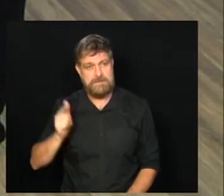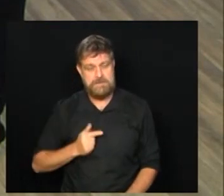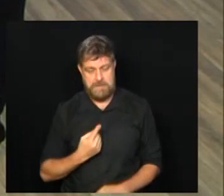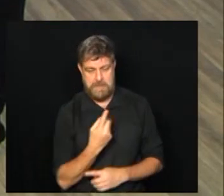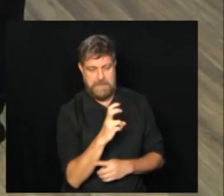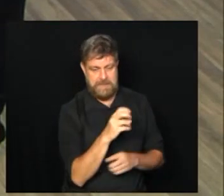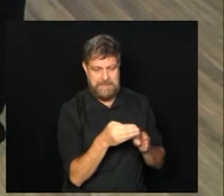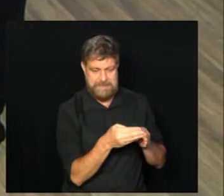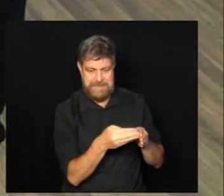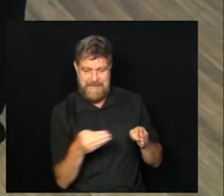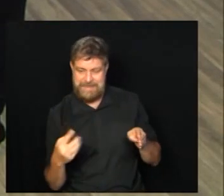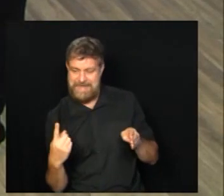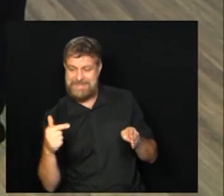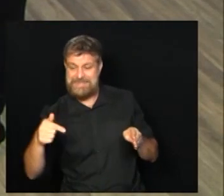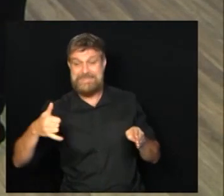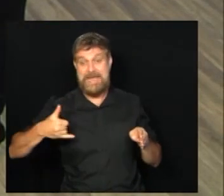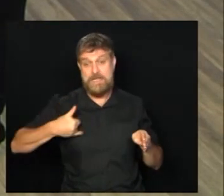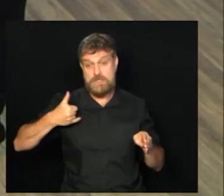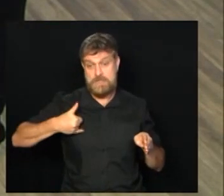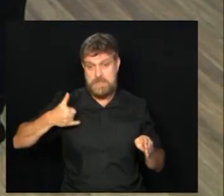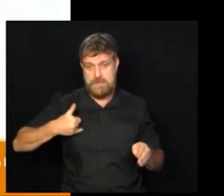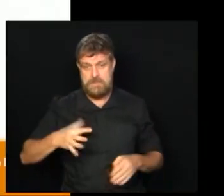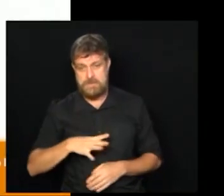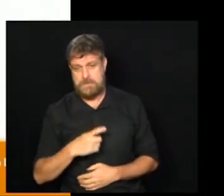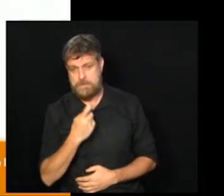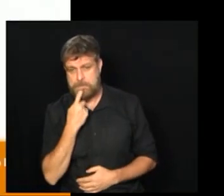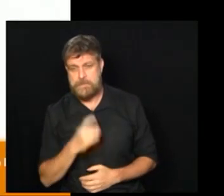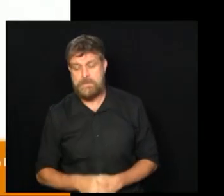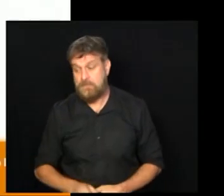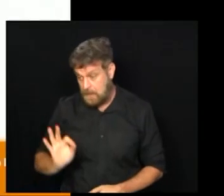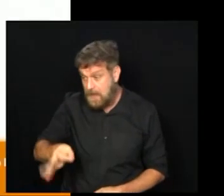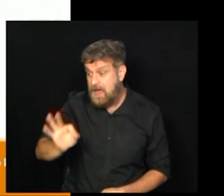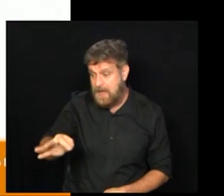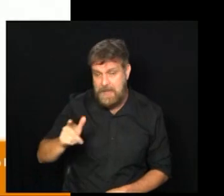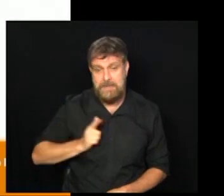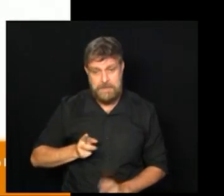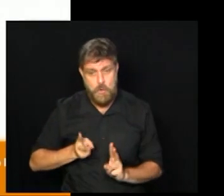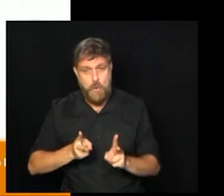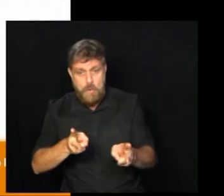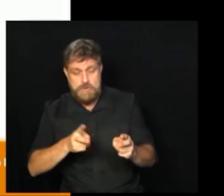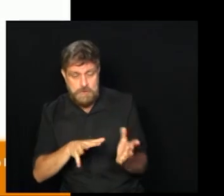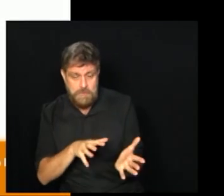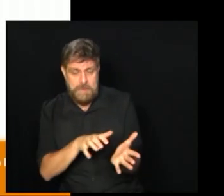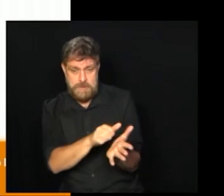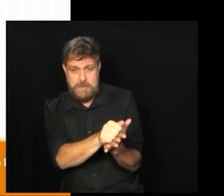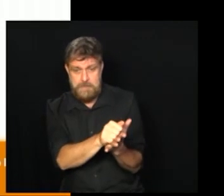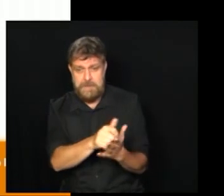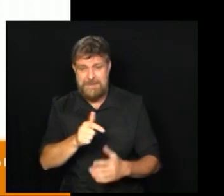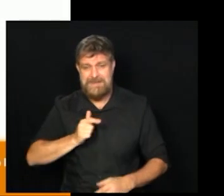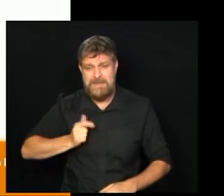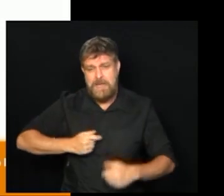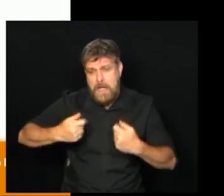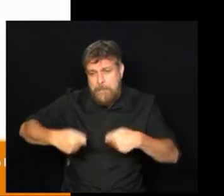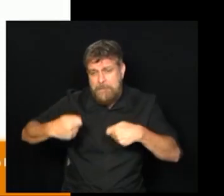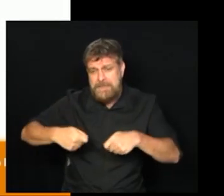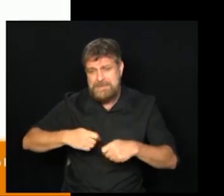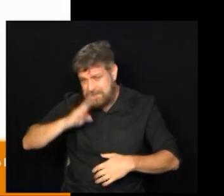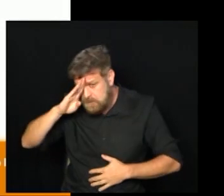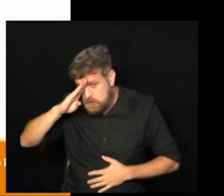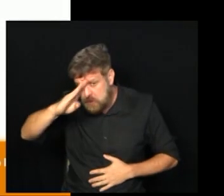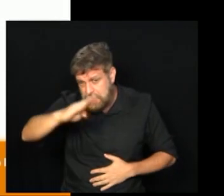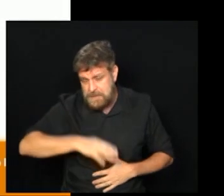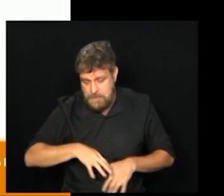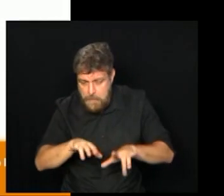15, 16 e 17 anos na nossa cidade. Isso, a gente continua com esse agendamento que deve ser feito diretamente